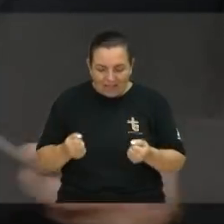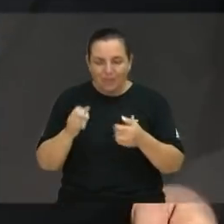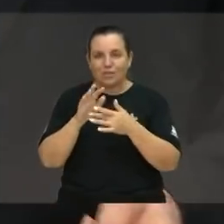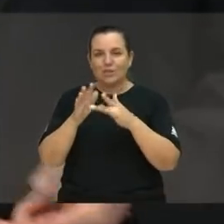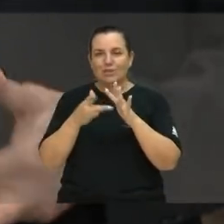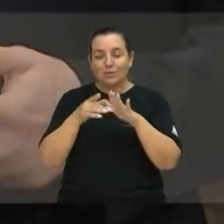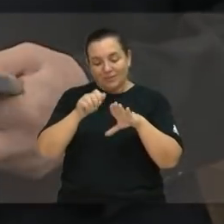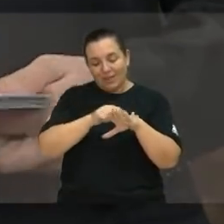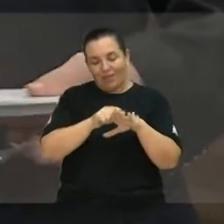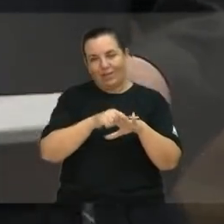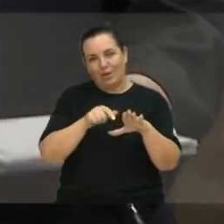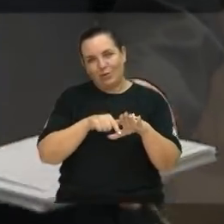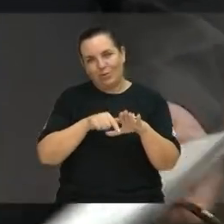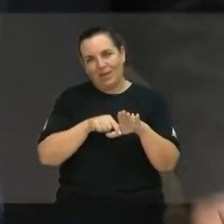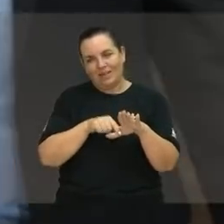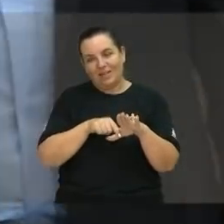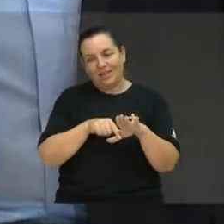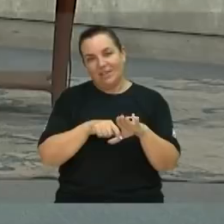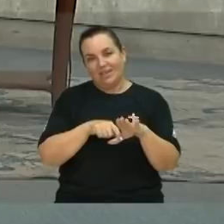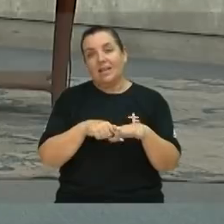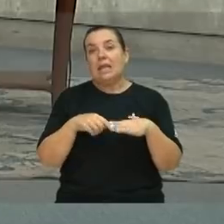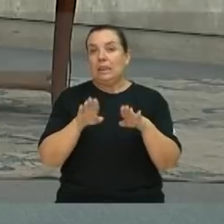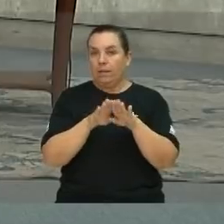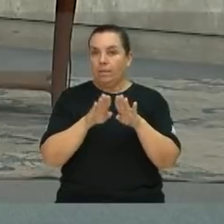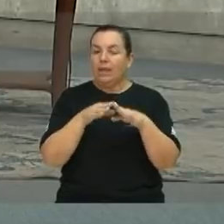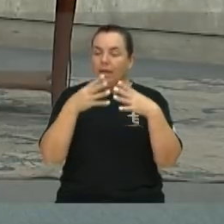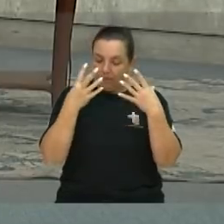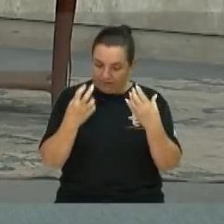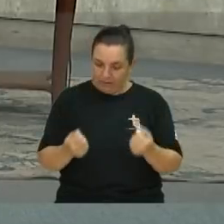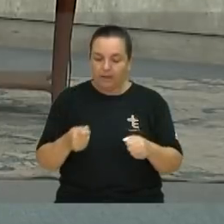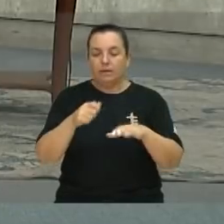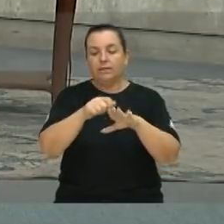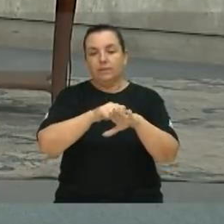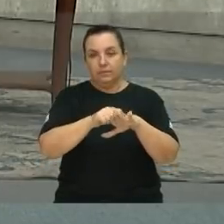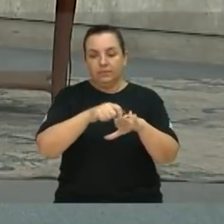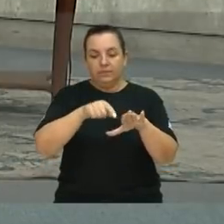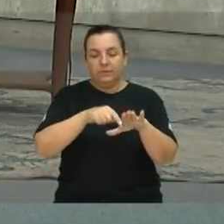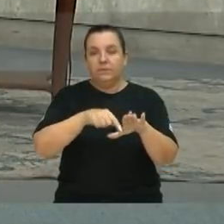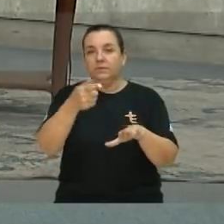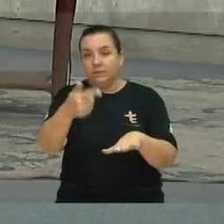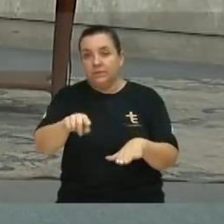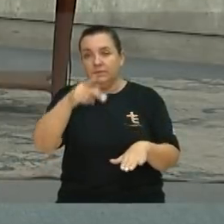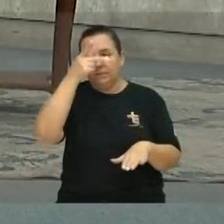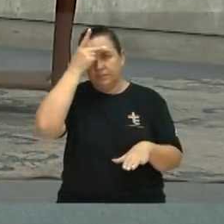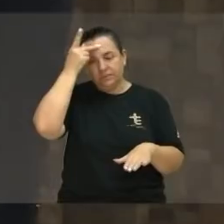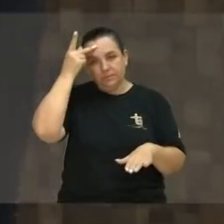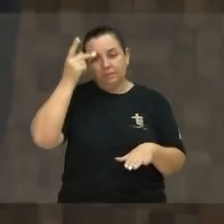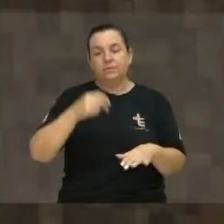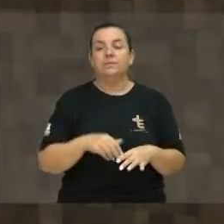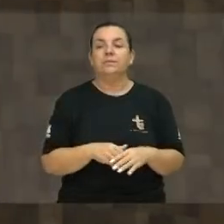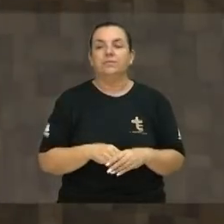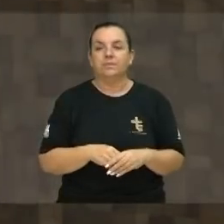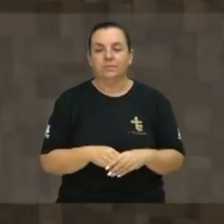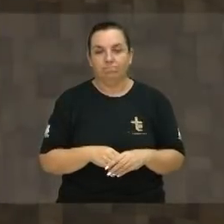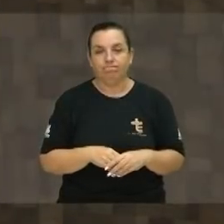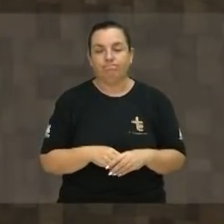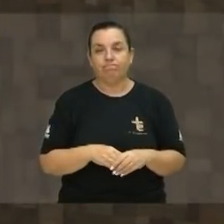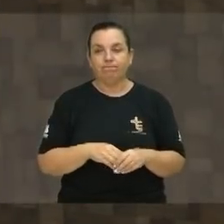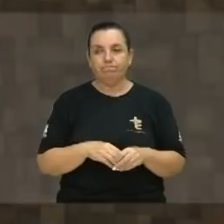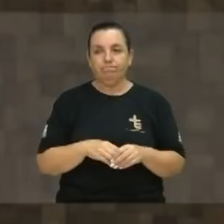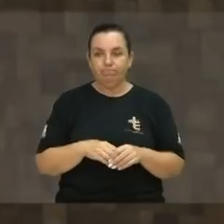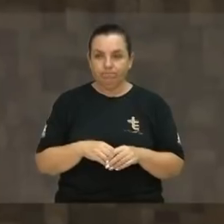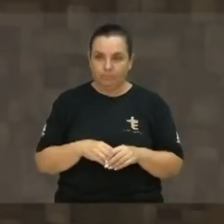pés e aceitar lavar os pés dos outros não é uma alternativa